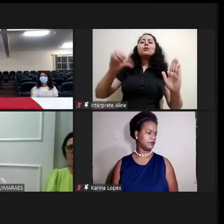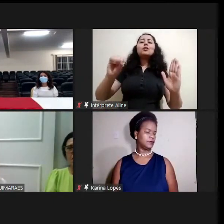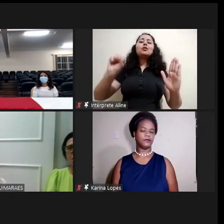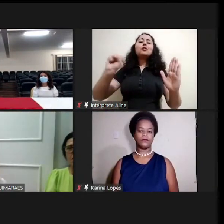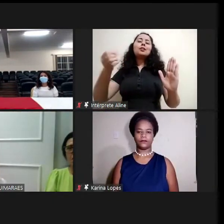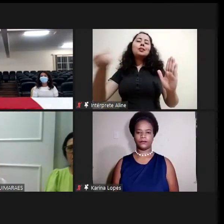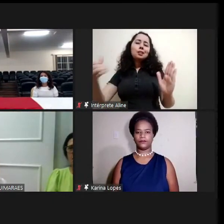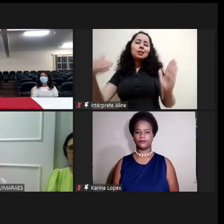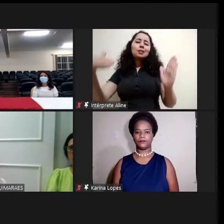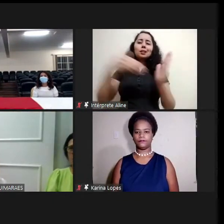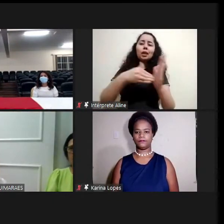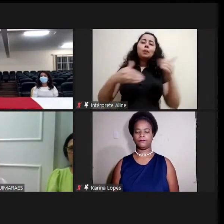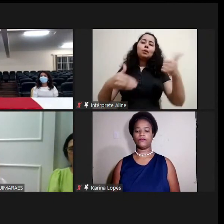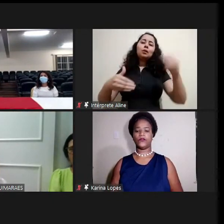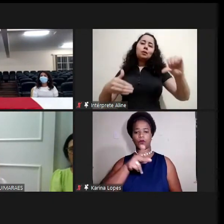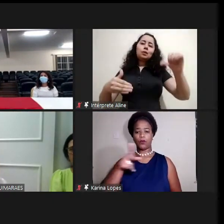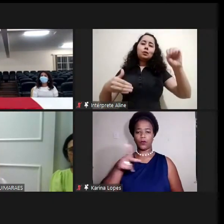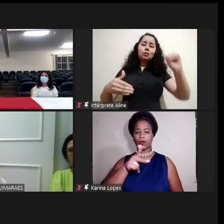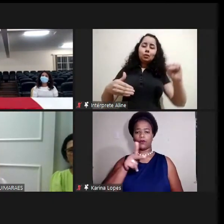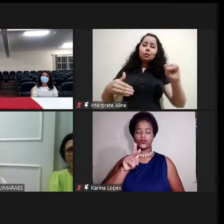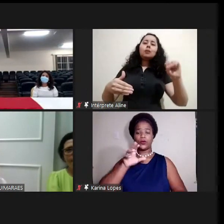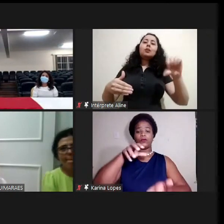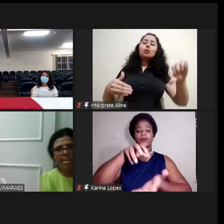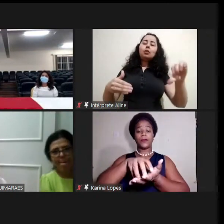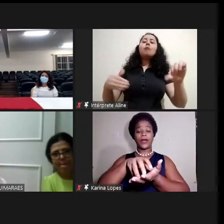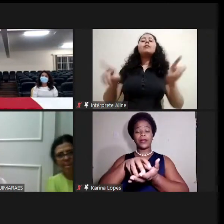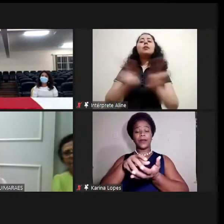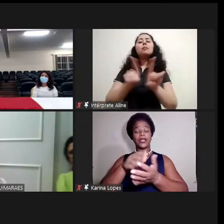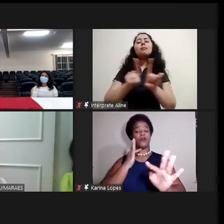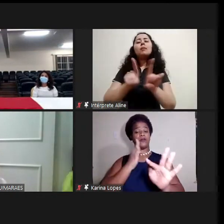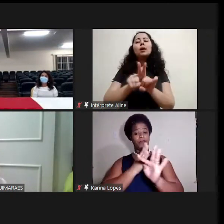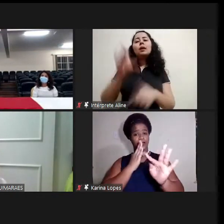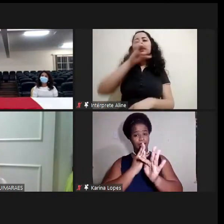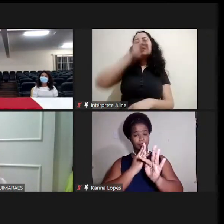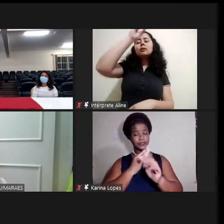do Departamento de Física e um dos responsáveis pela